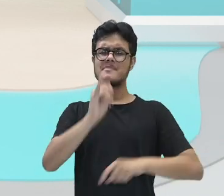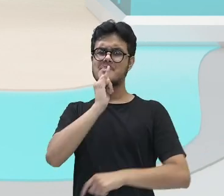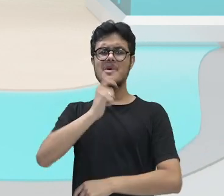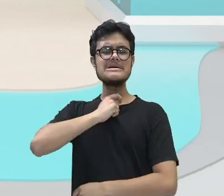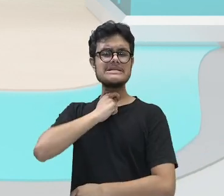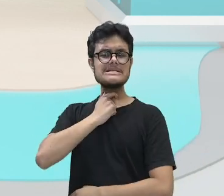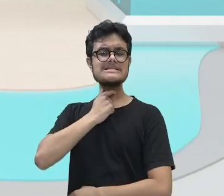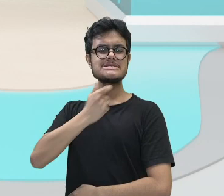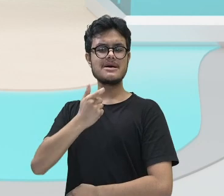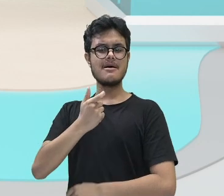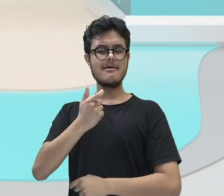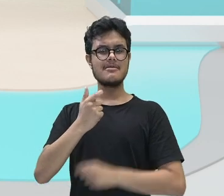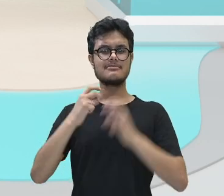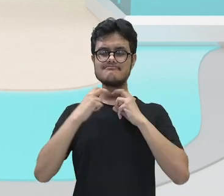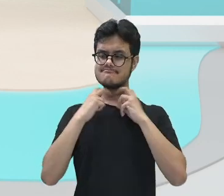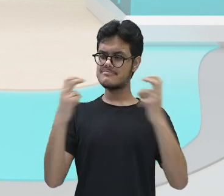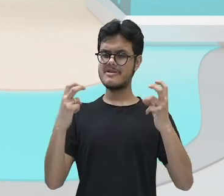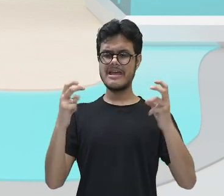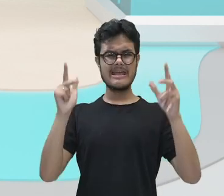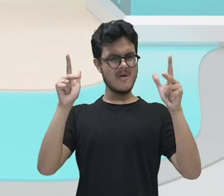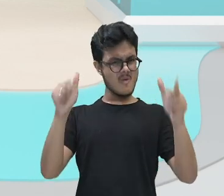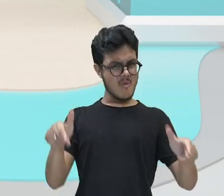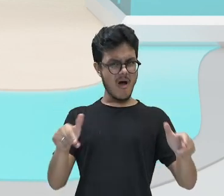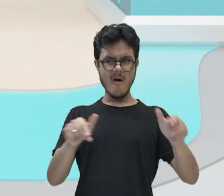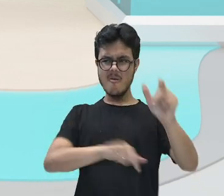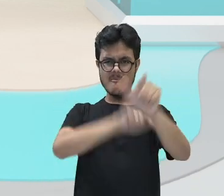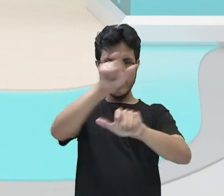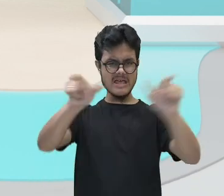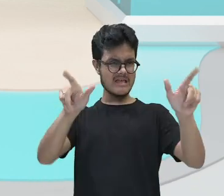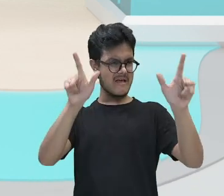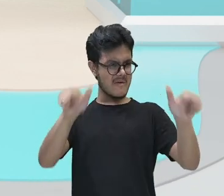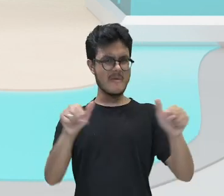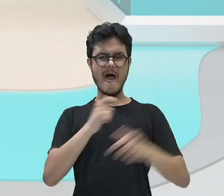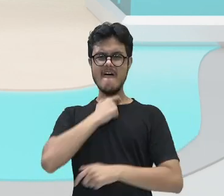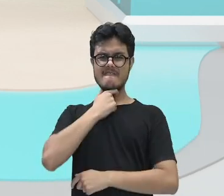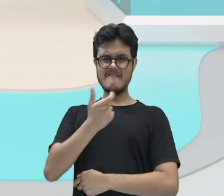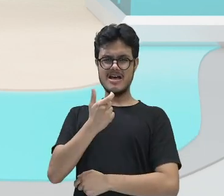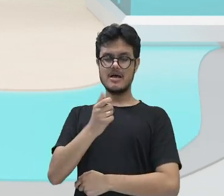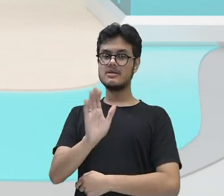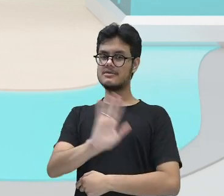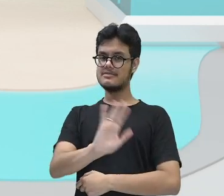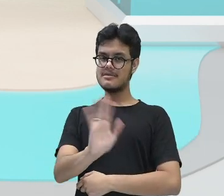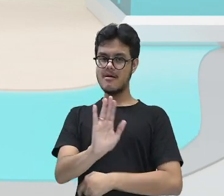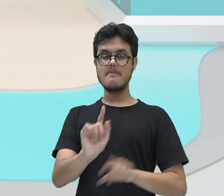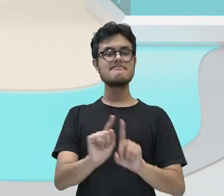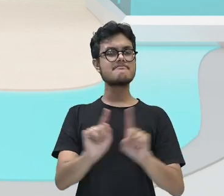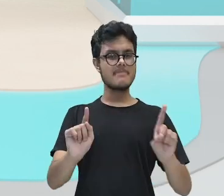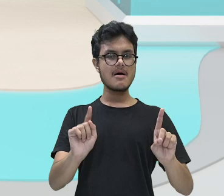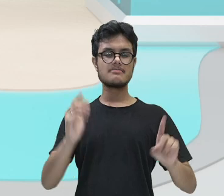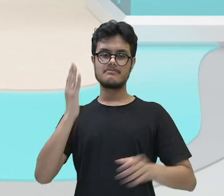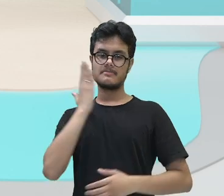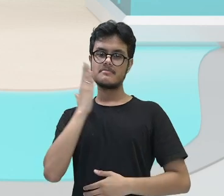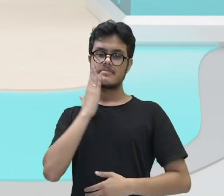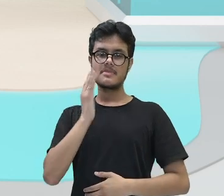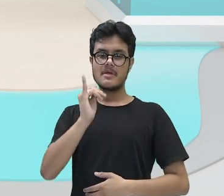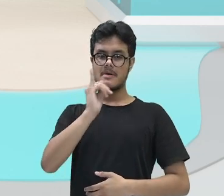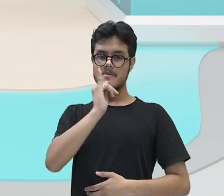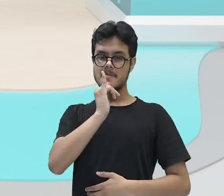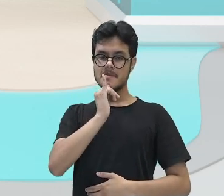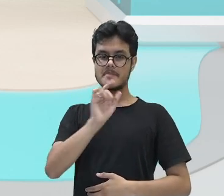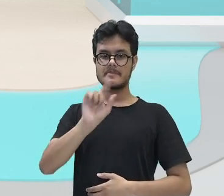outro, assim como a voz humana, que é o nosso timbre. Ninguém vai conseguir ter o mesmo timbre. E o timbre